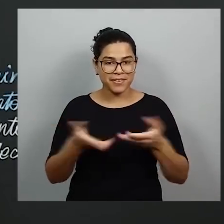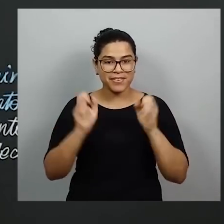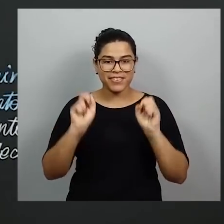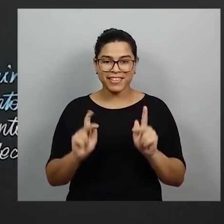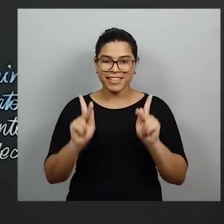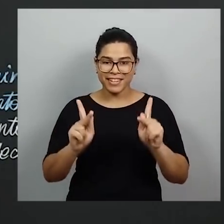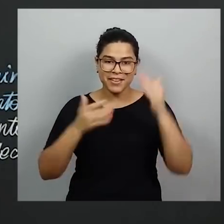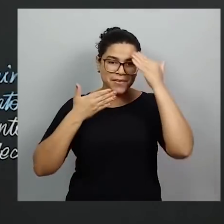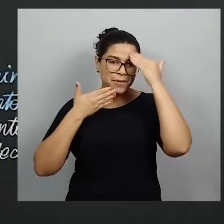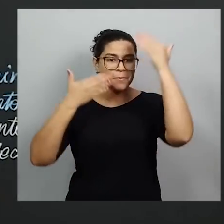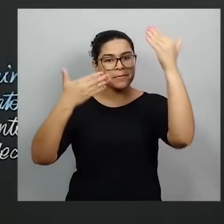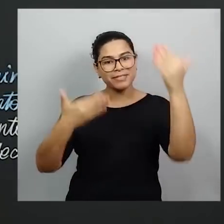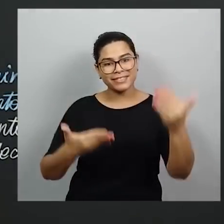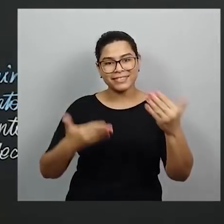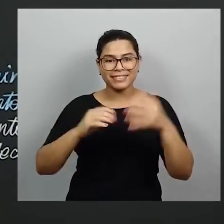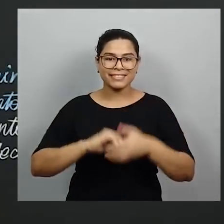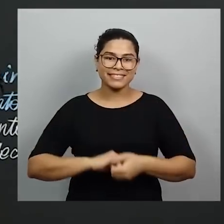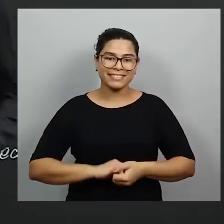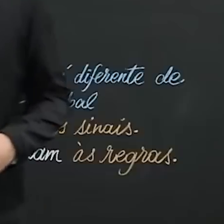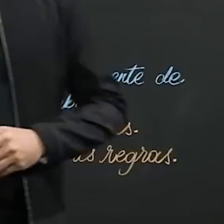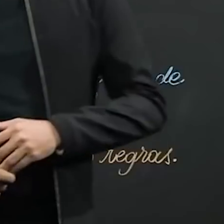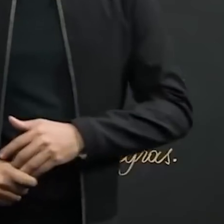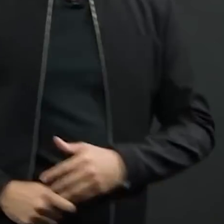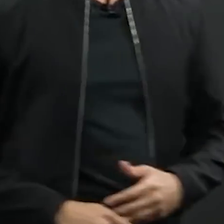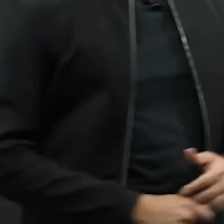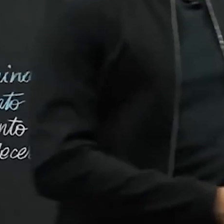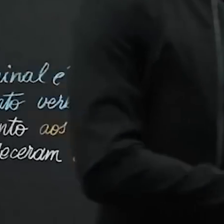hoje, ok? Muito obrigado!